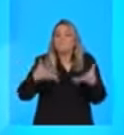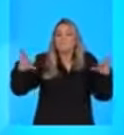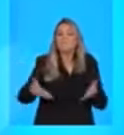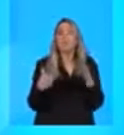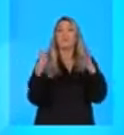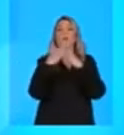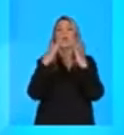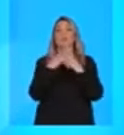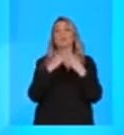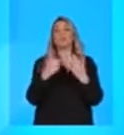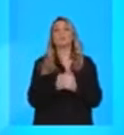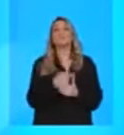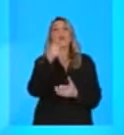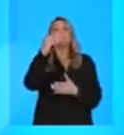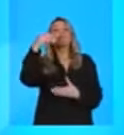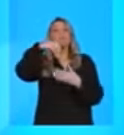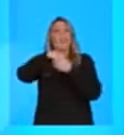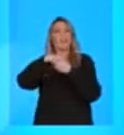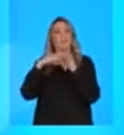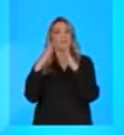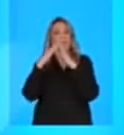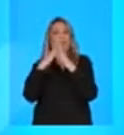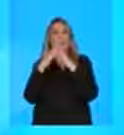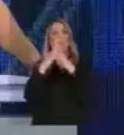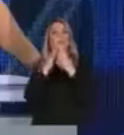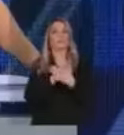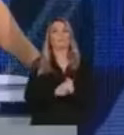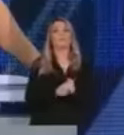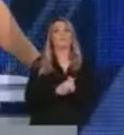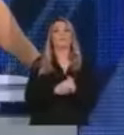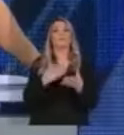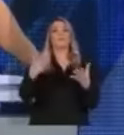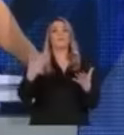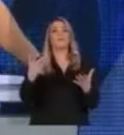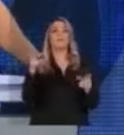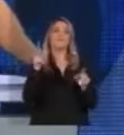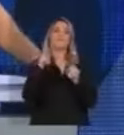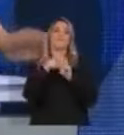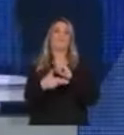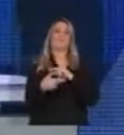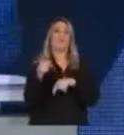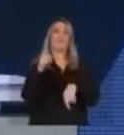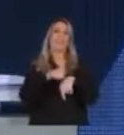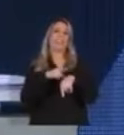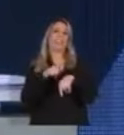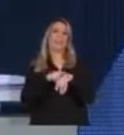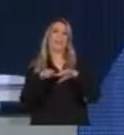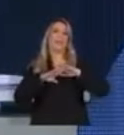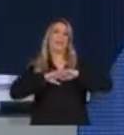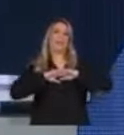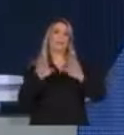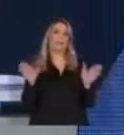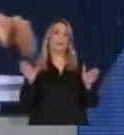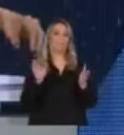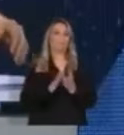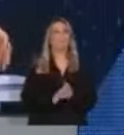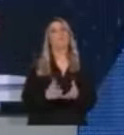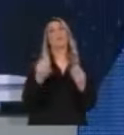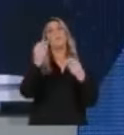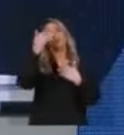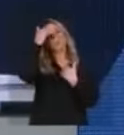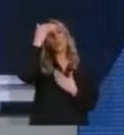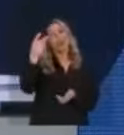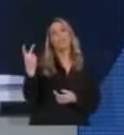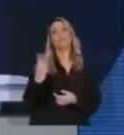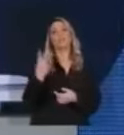exemplo a instalarem suas residências o o Obrigada o seu tempo candidato muito obrigada aos